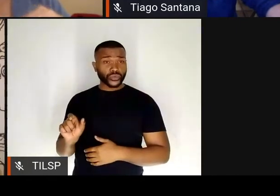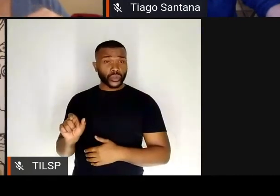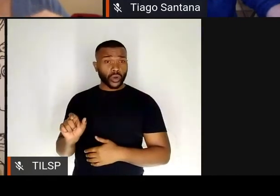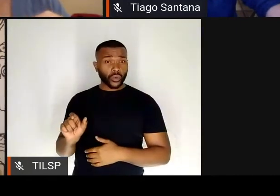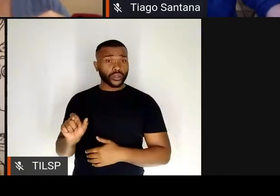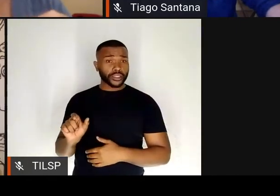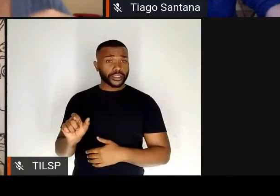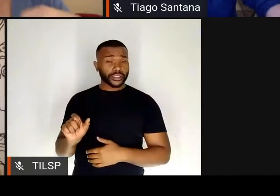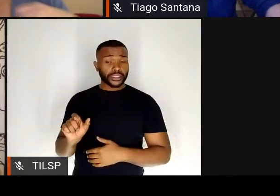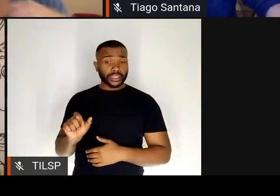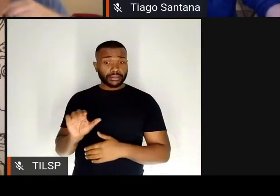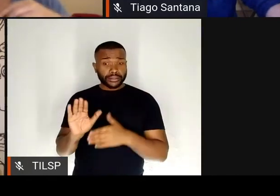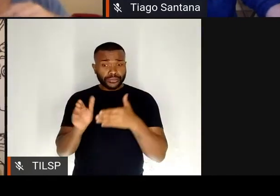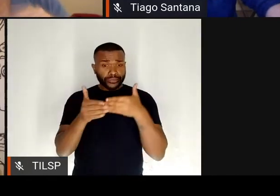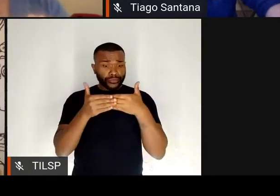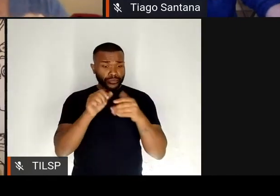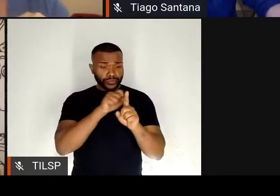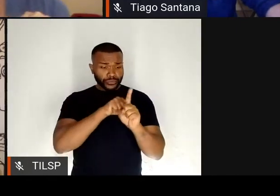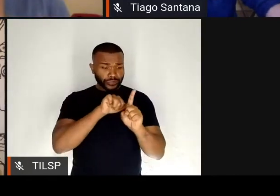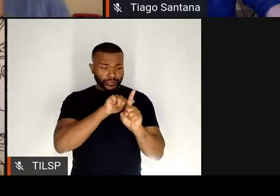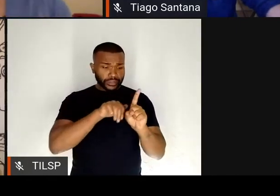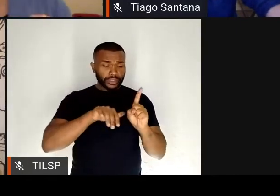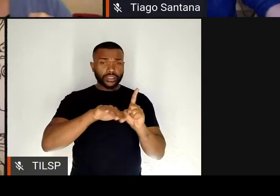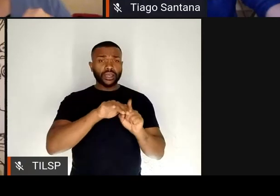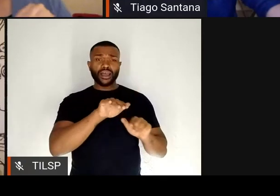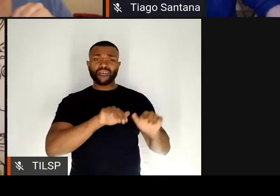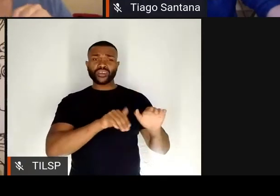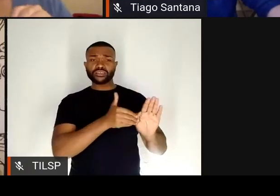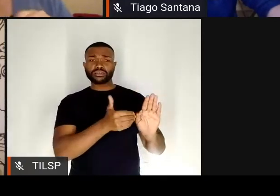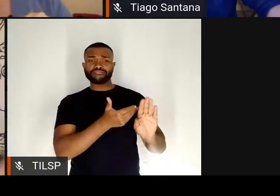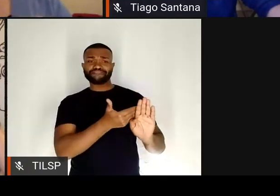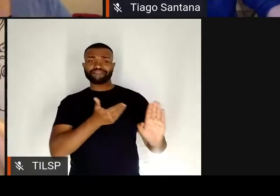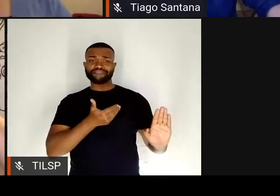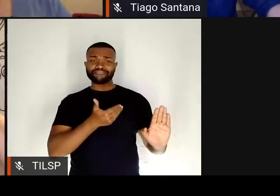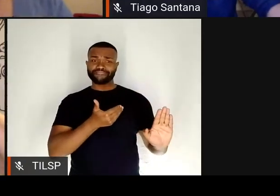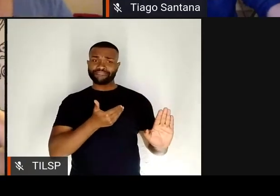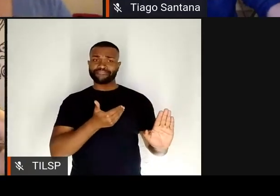da sociedade que é muitas vezes marginalizado.